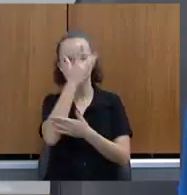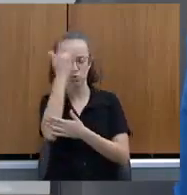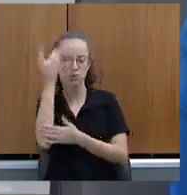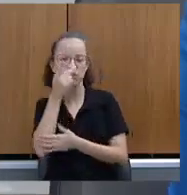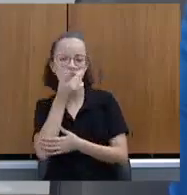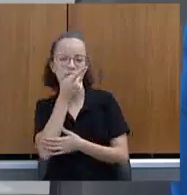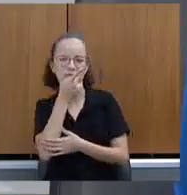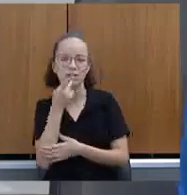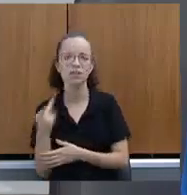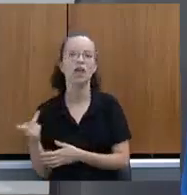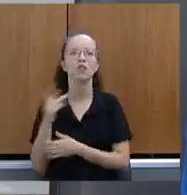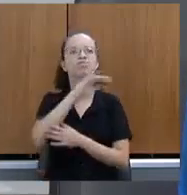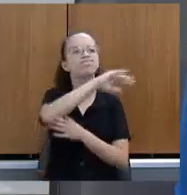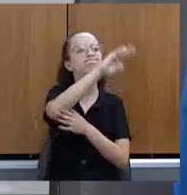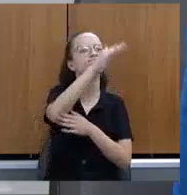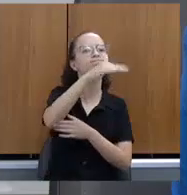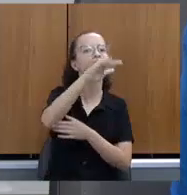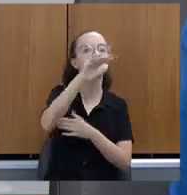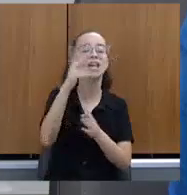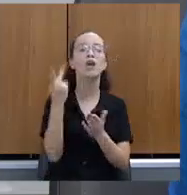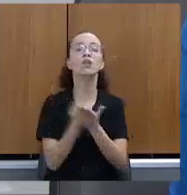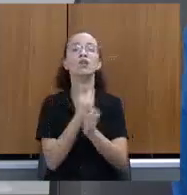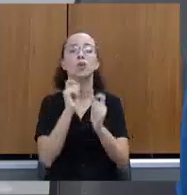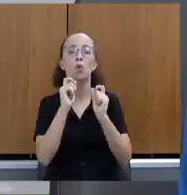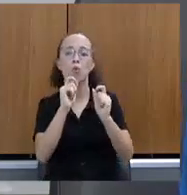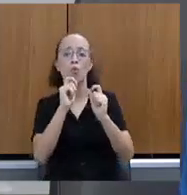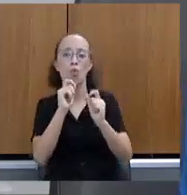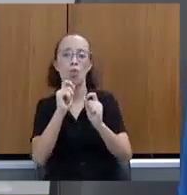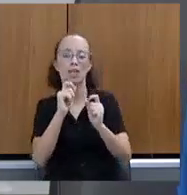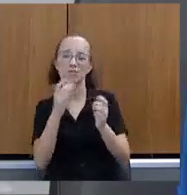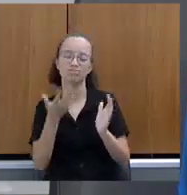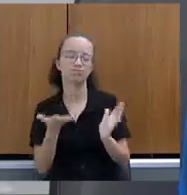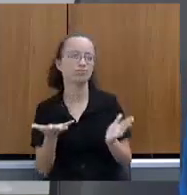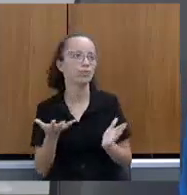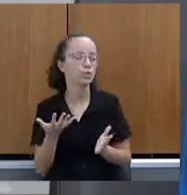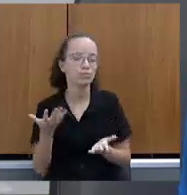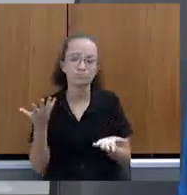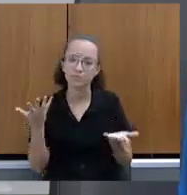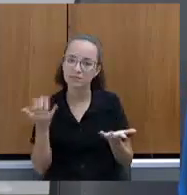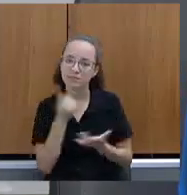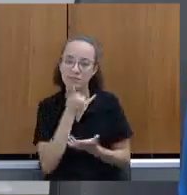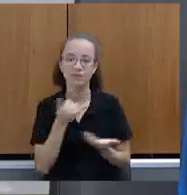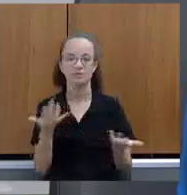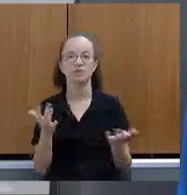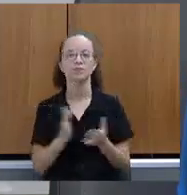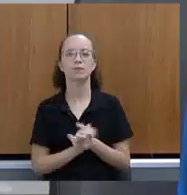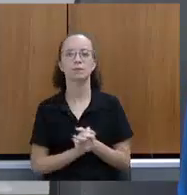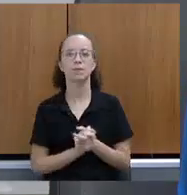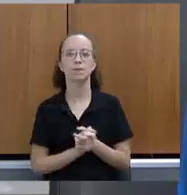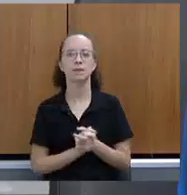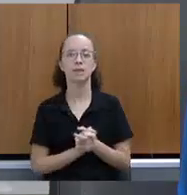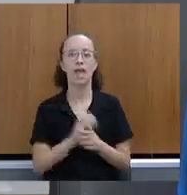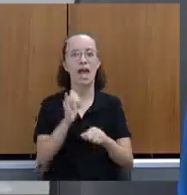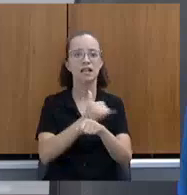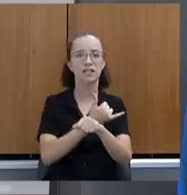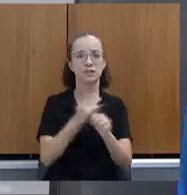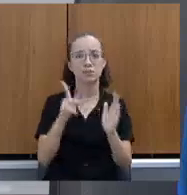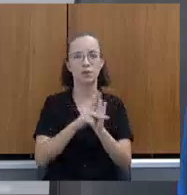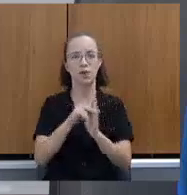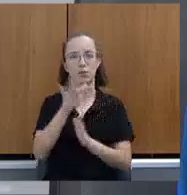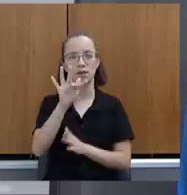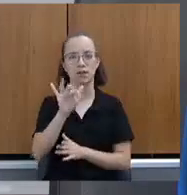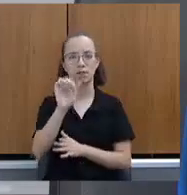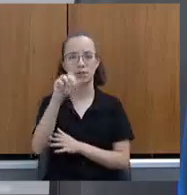região bacana Nossa então eu quero é lamentar que a estratégia defende